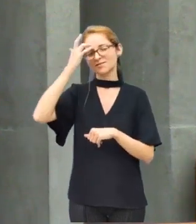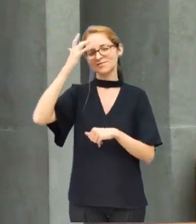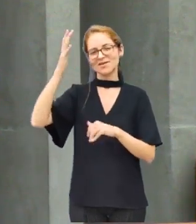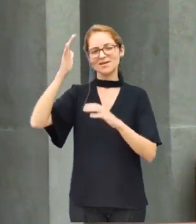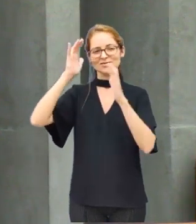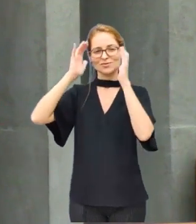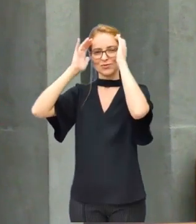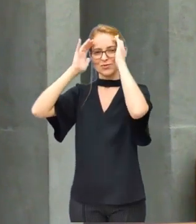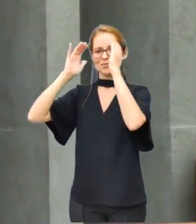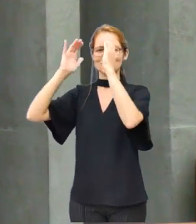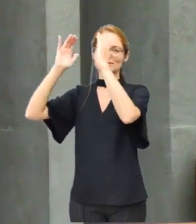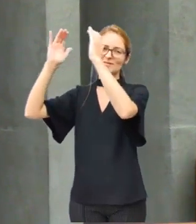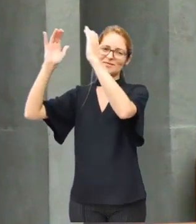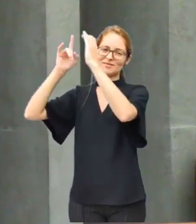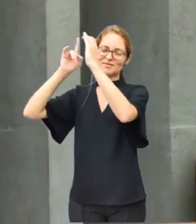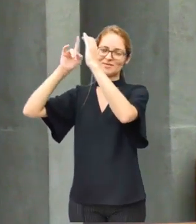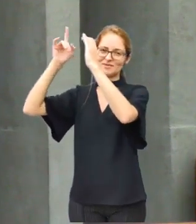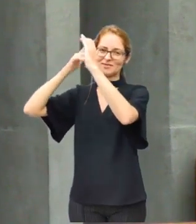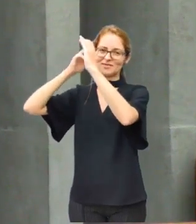tornará